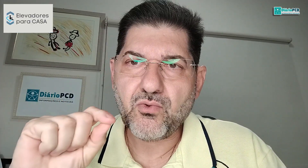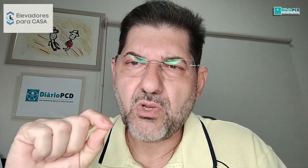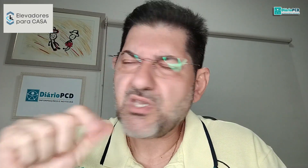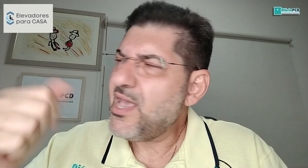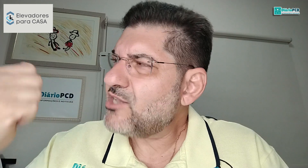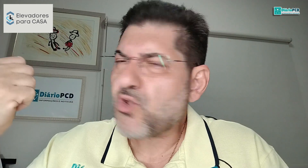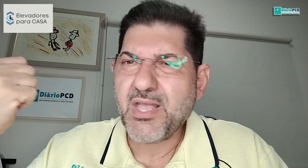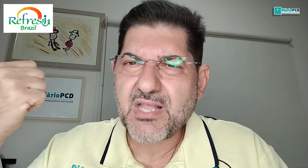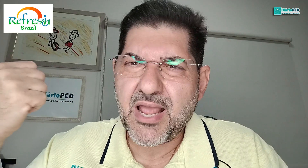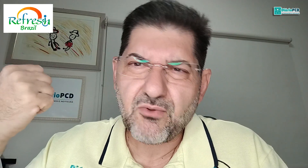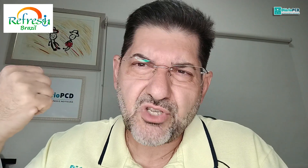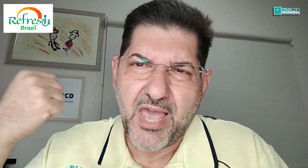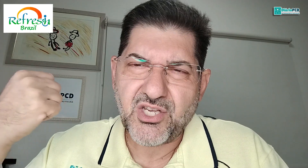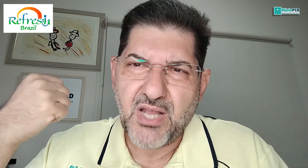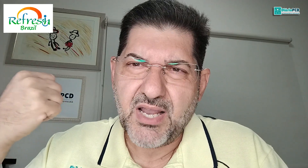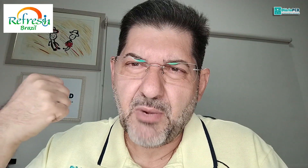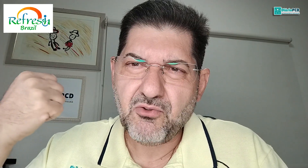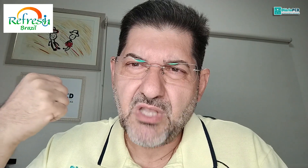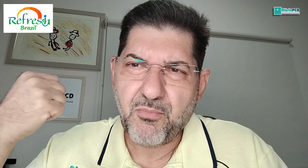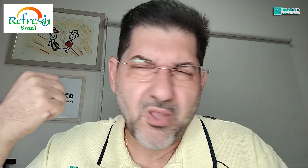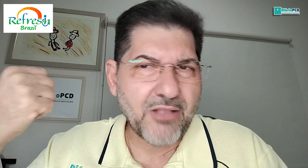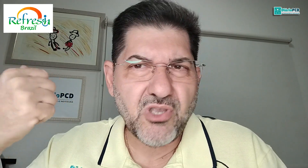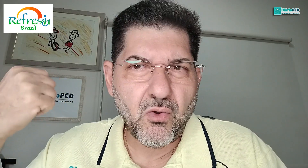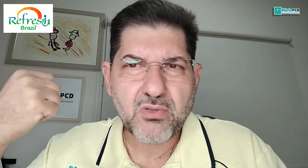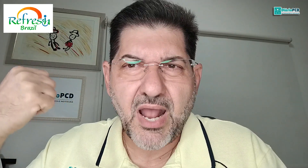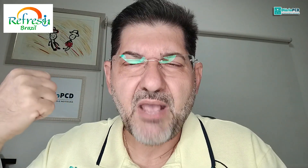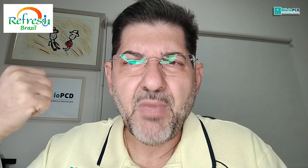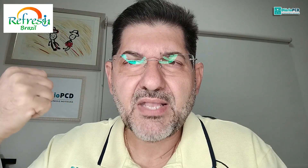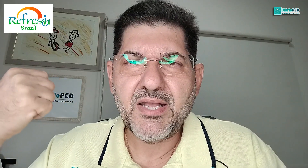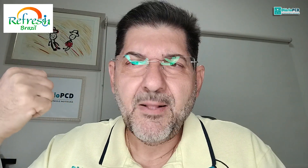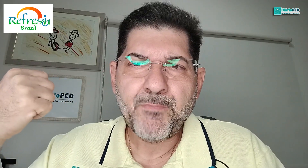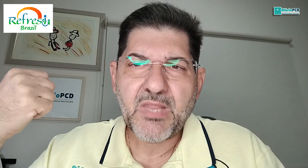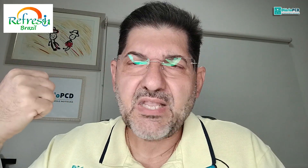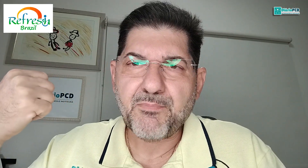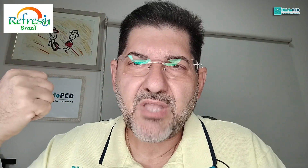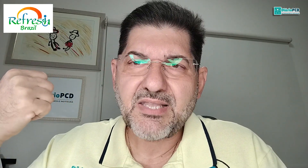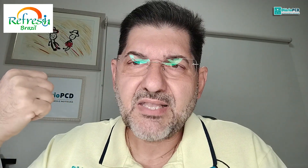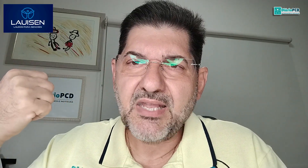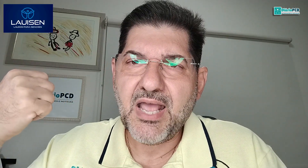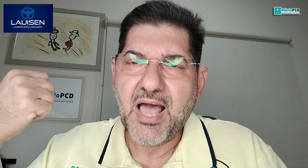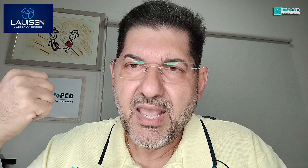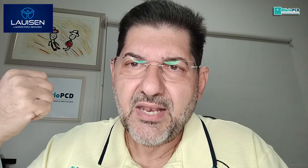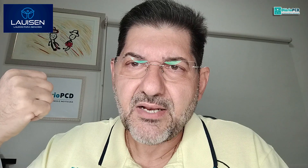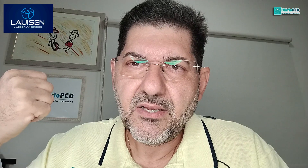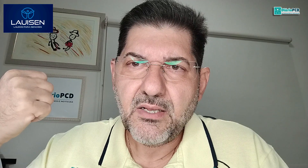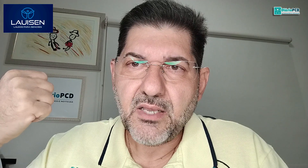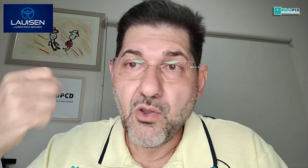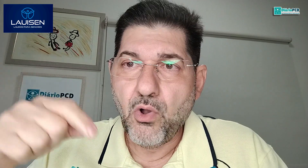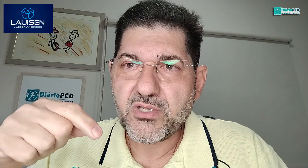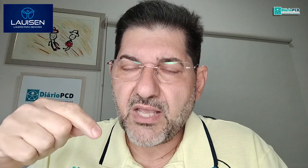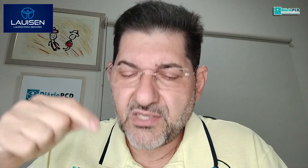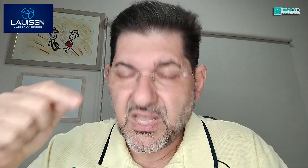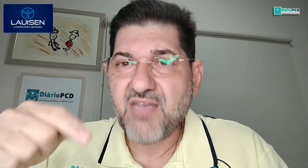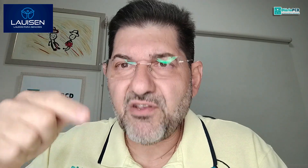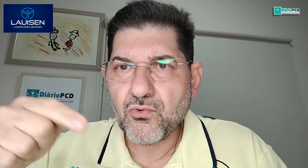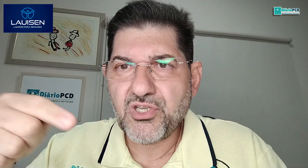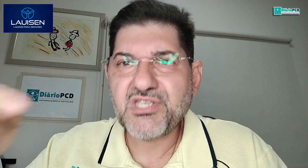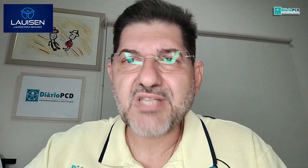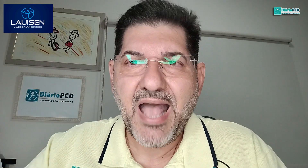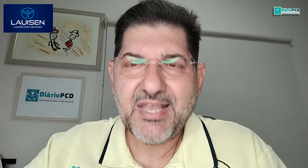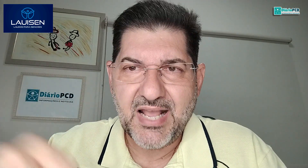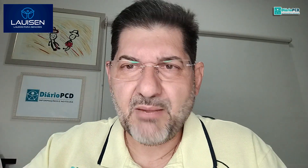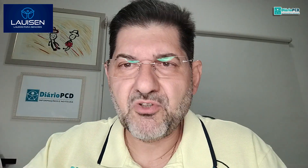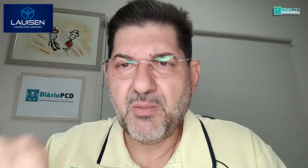110 assinaturas. É só entrar no site da Câmara dos Deputados e encontrar a emenda da deputada Daniela Reiner, que ontem esteve